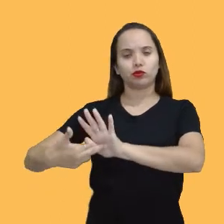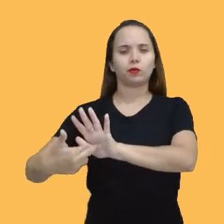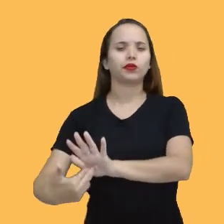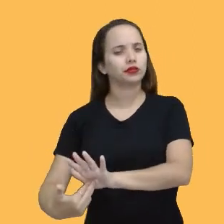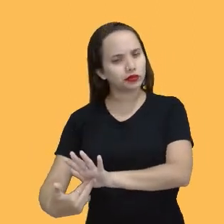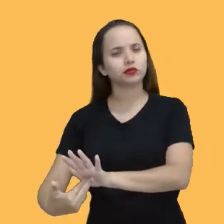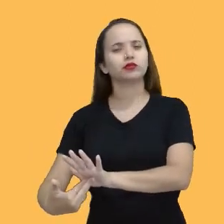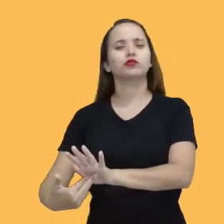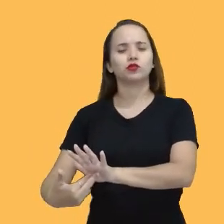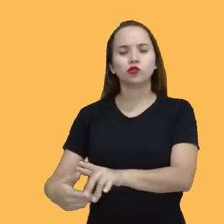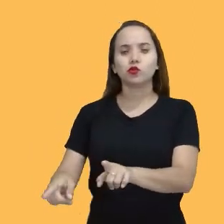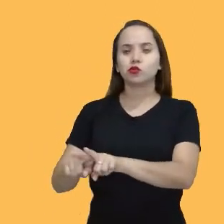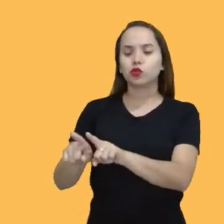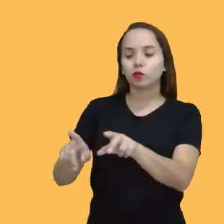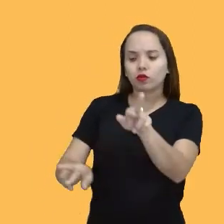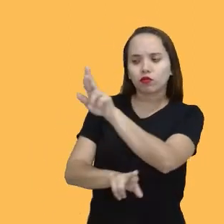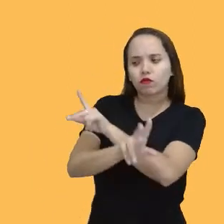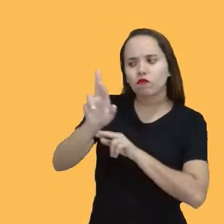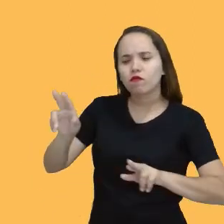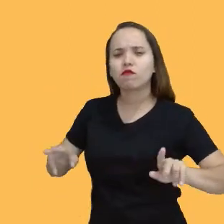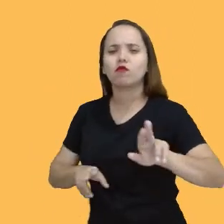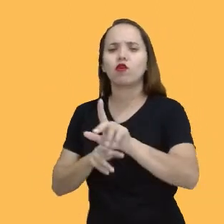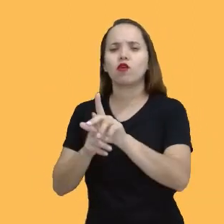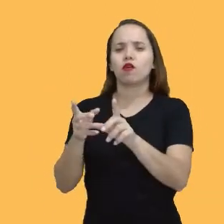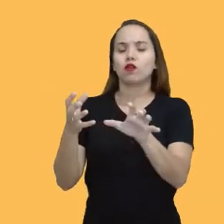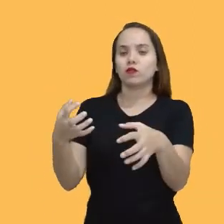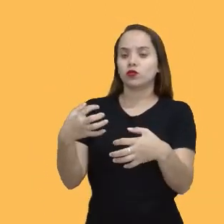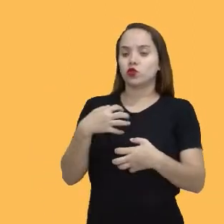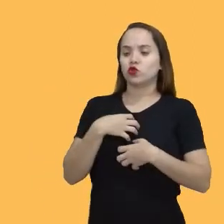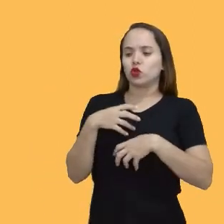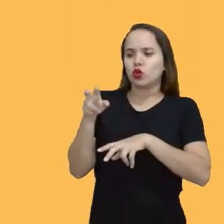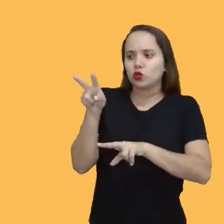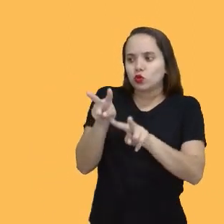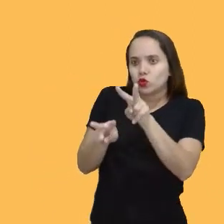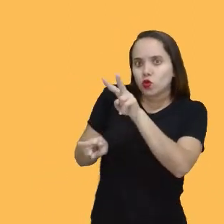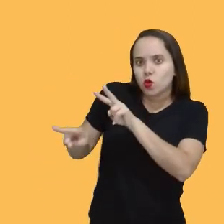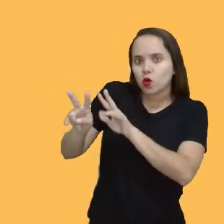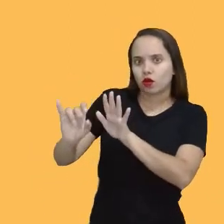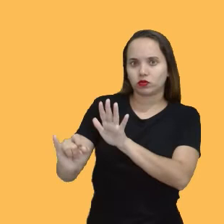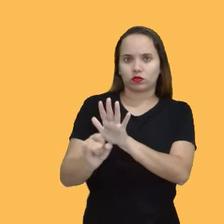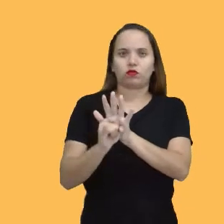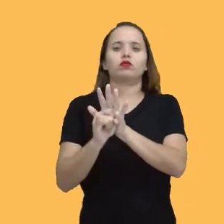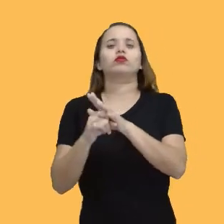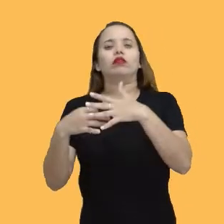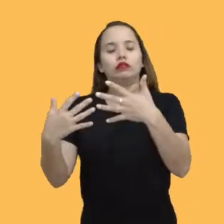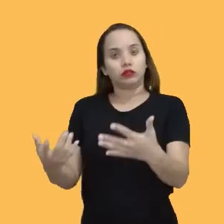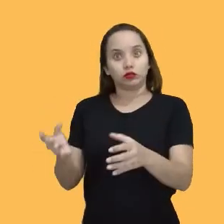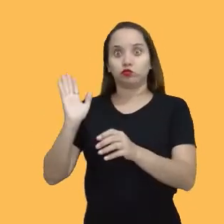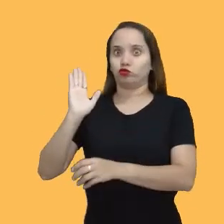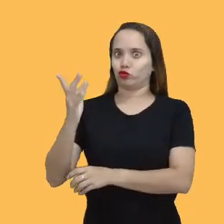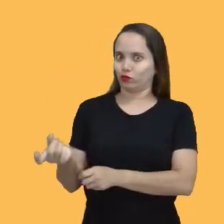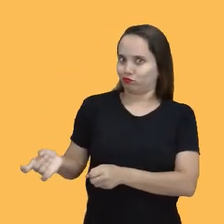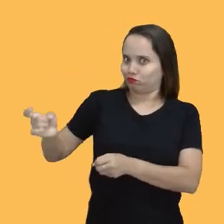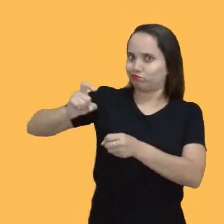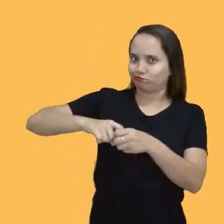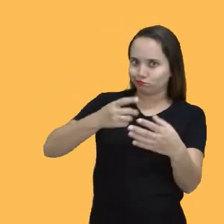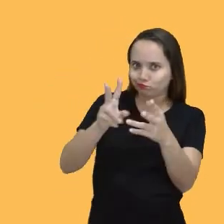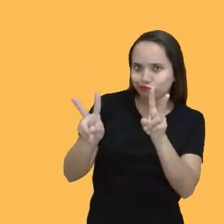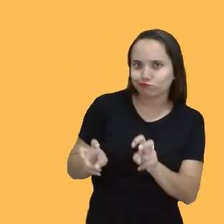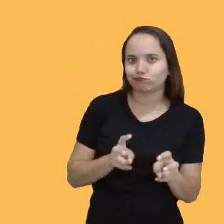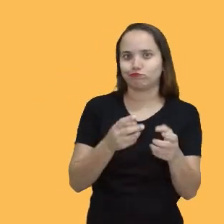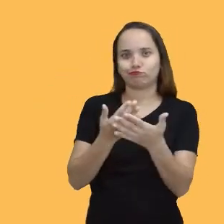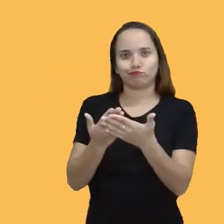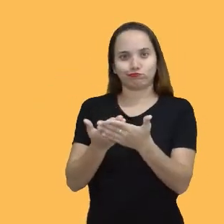representações, diferentes formas de olhar as identidades, né? Opa. Então, já trazendo para o tema que a gente trabalhou na aula passada,